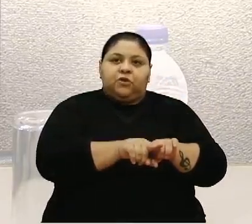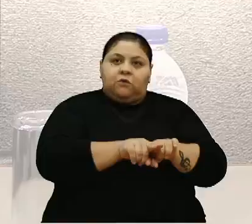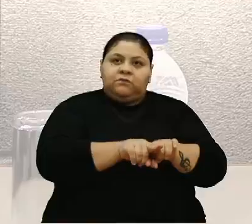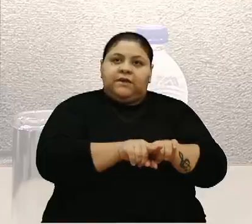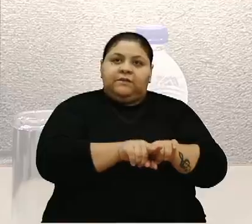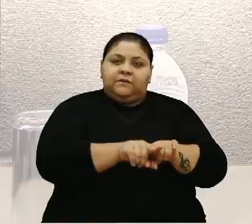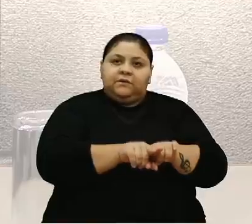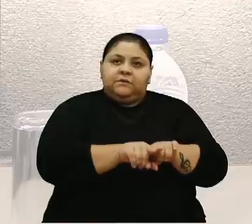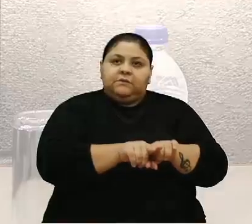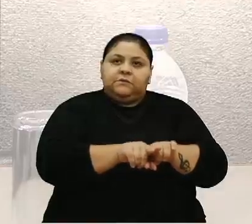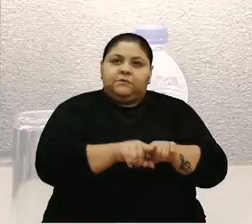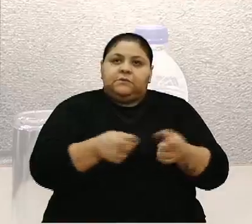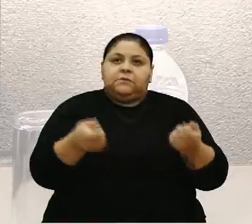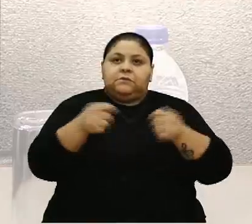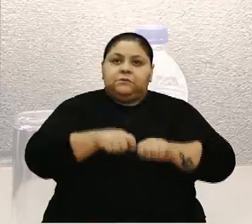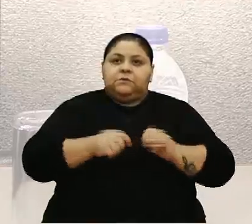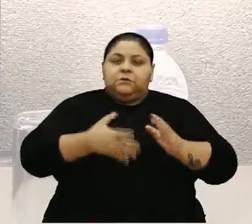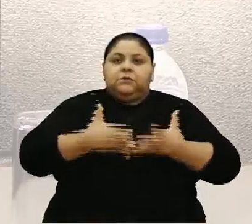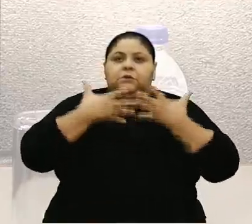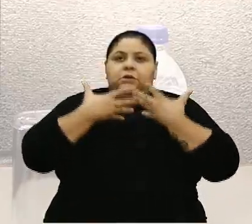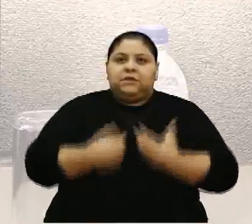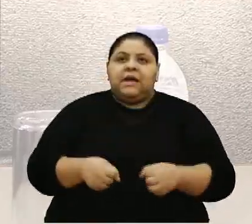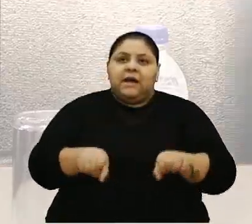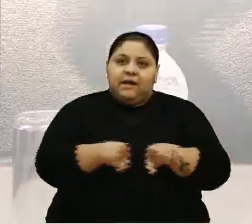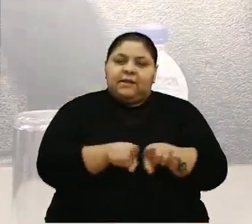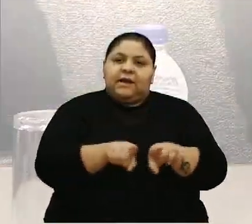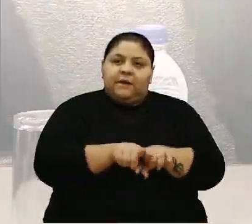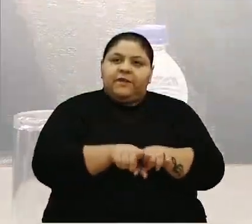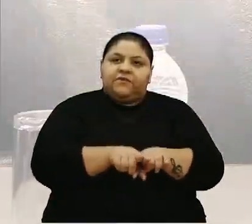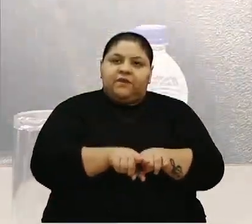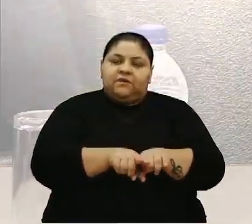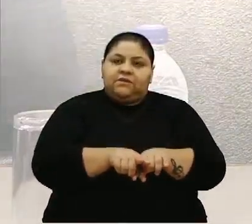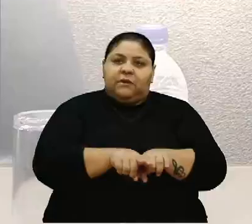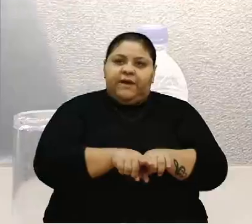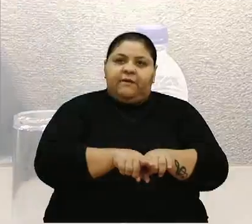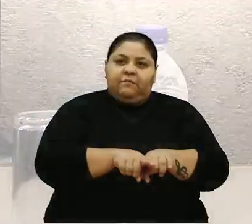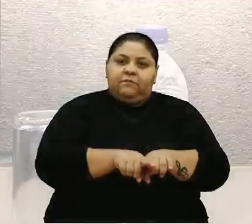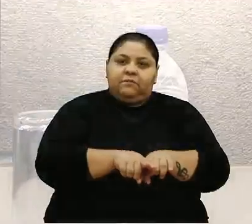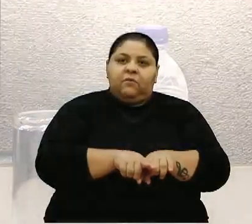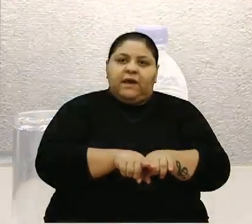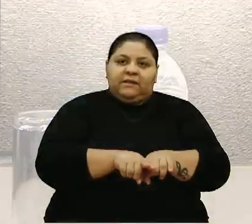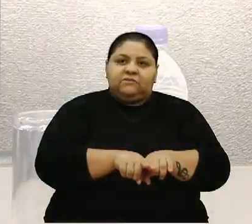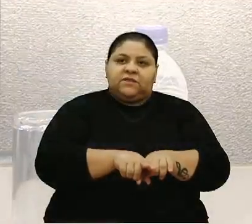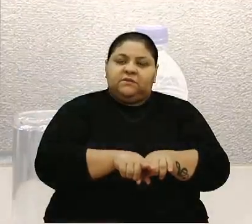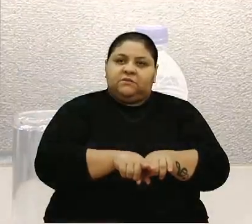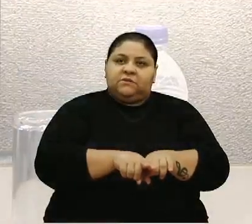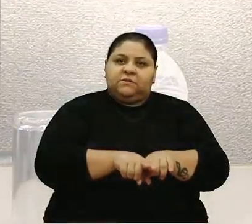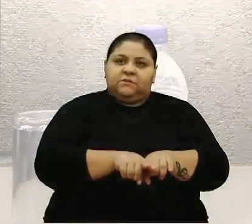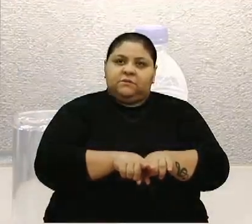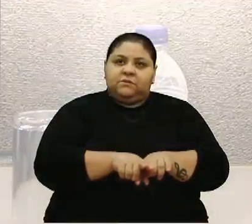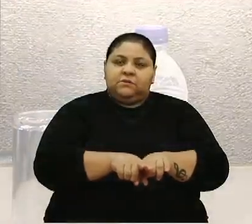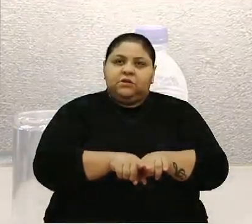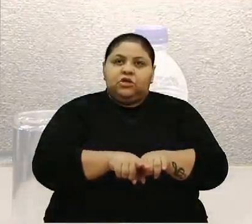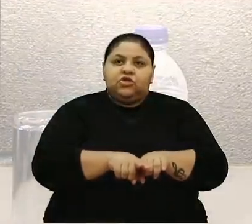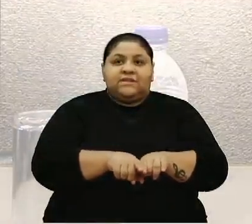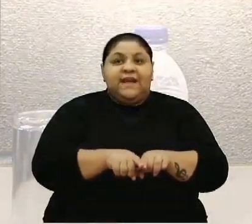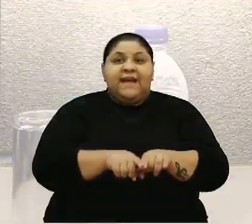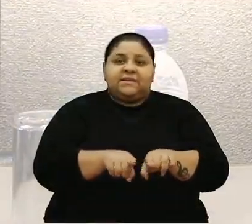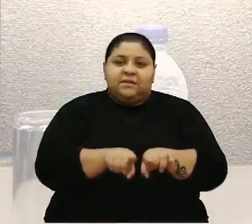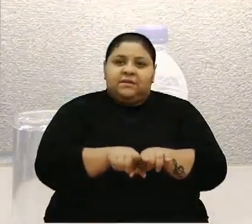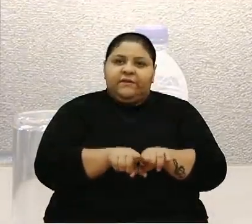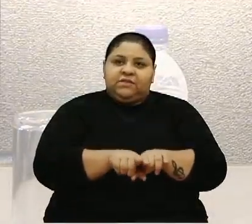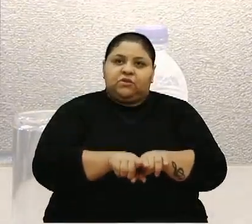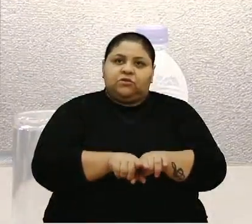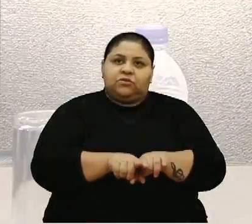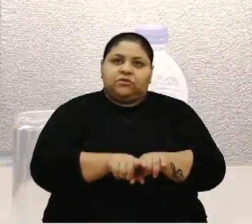eles aceitassem os exames, nossa, eu acho que seria um passo maravilhoso para dar uma amenizada